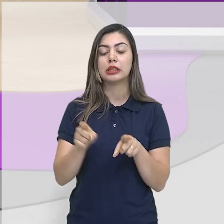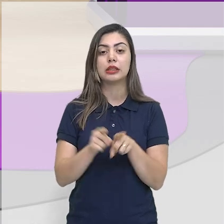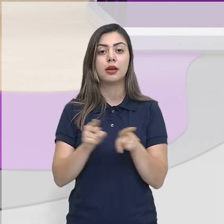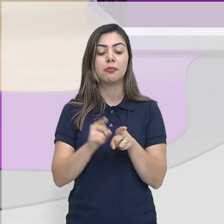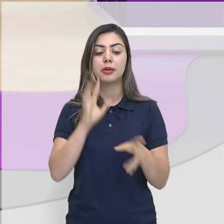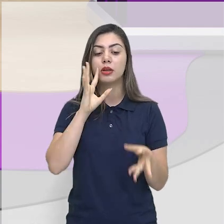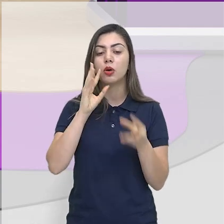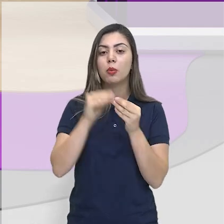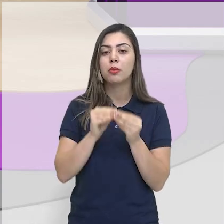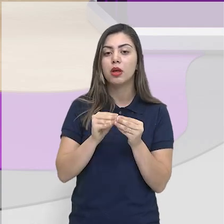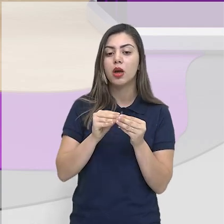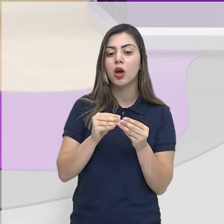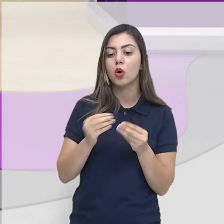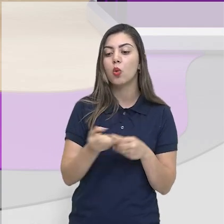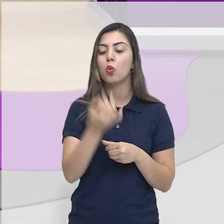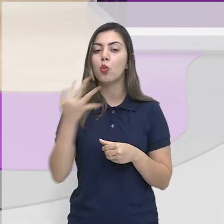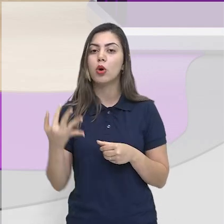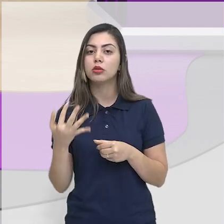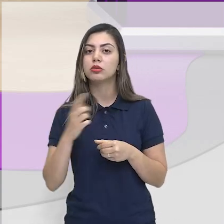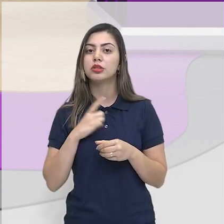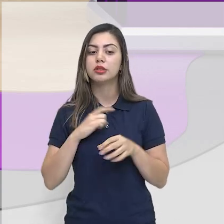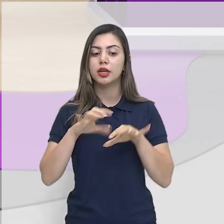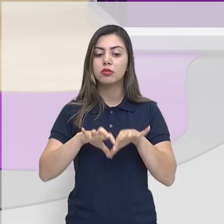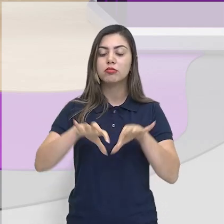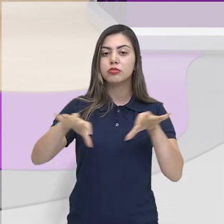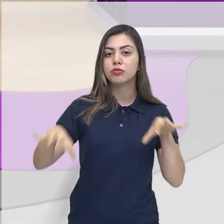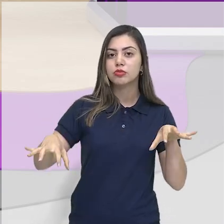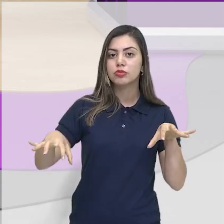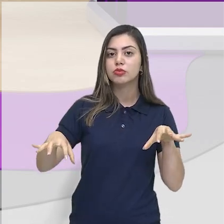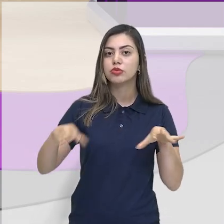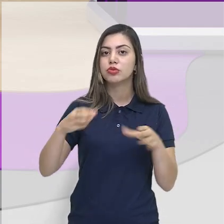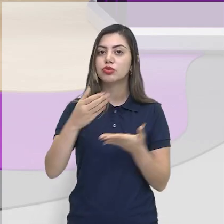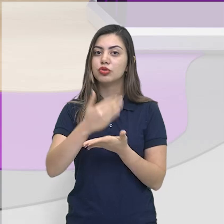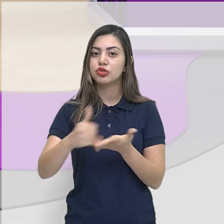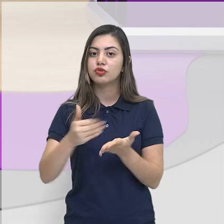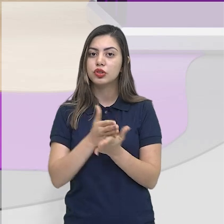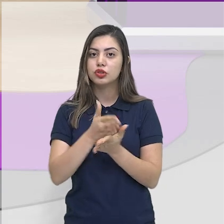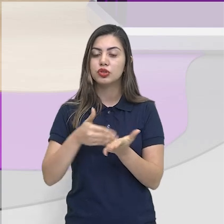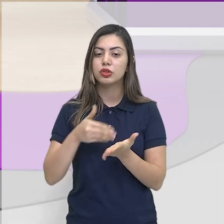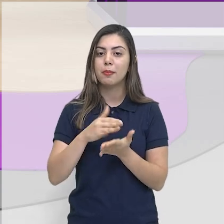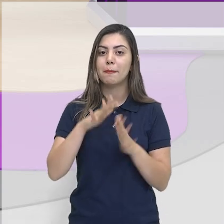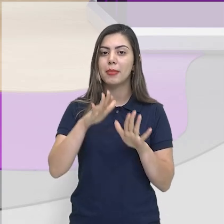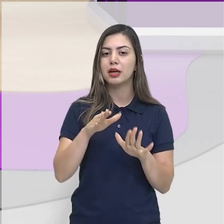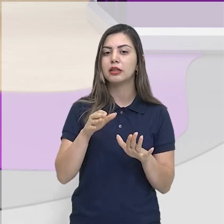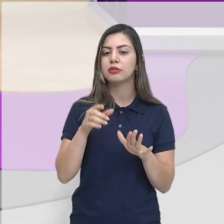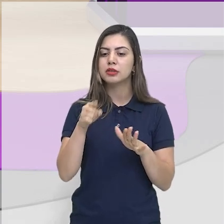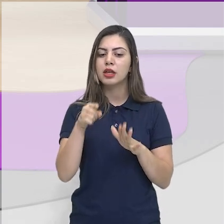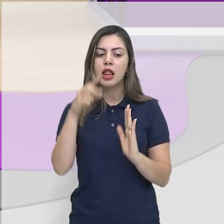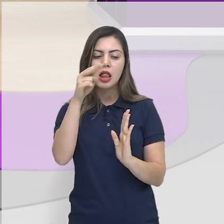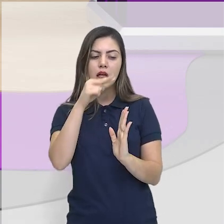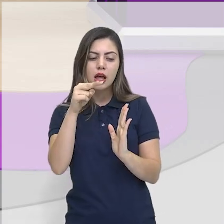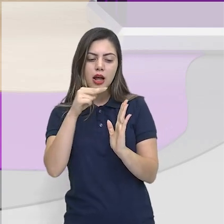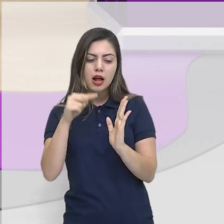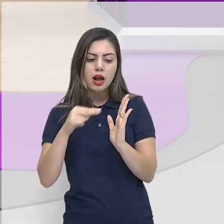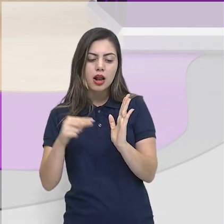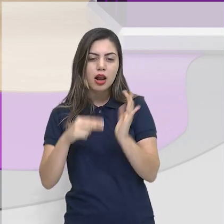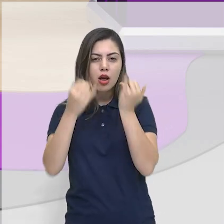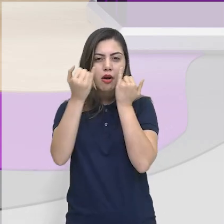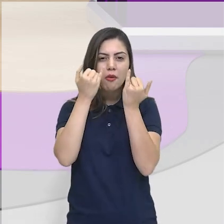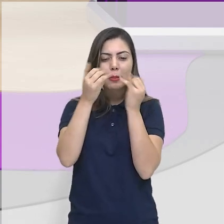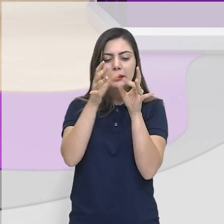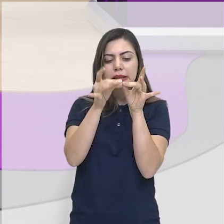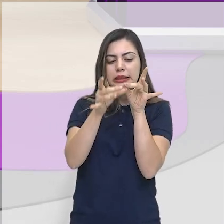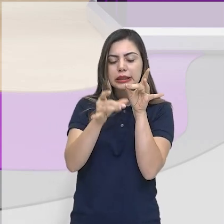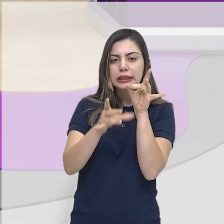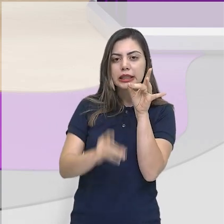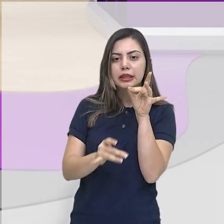a sua respectiva divisão. Depois que você retirar do problema cada pedaço, identificar cada pedaço,